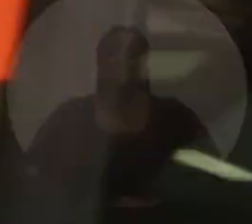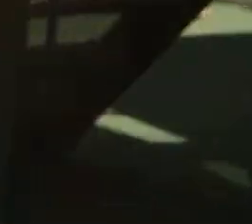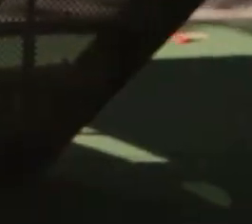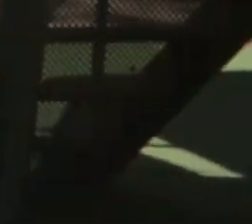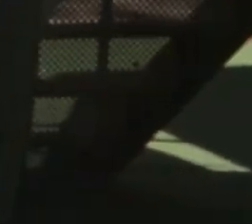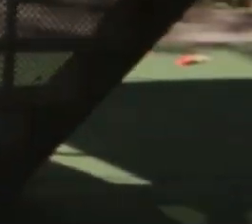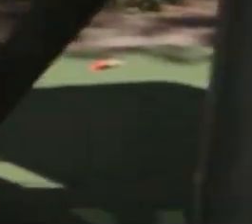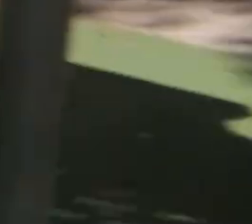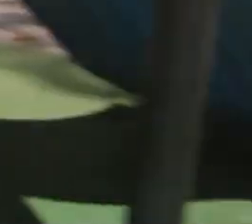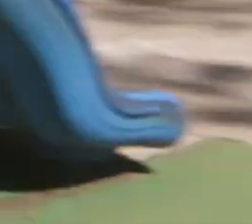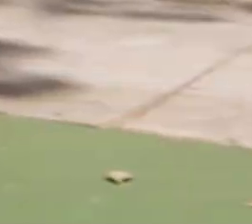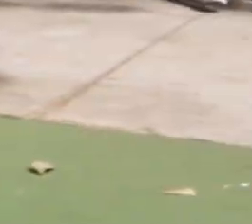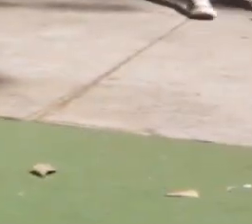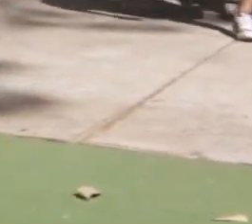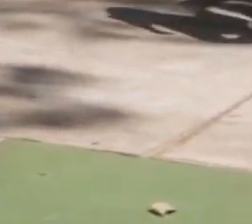Bem,